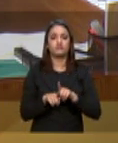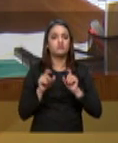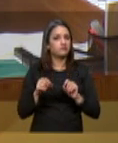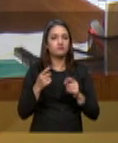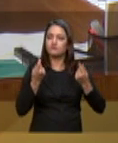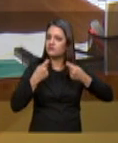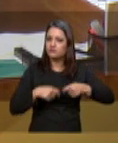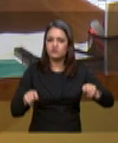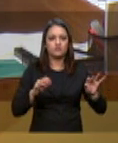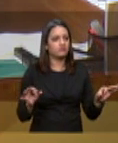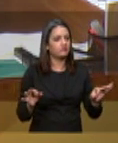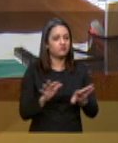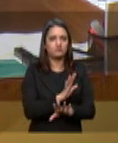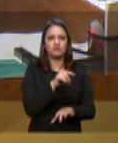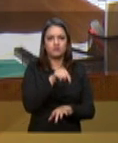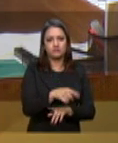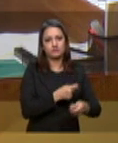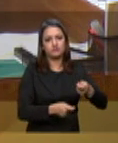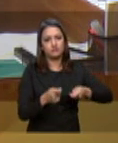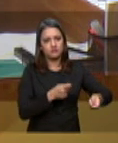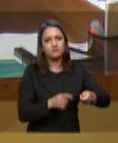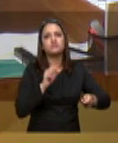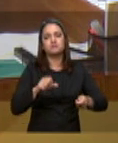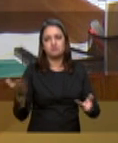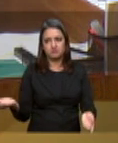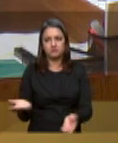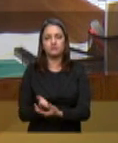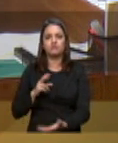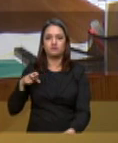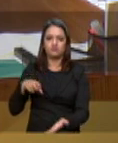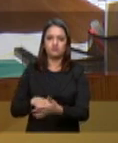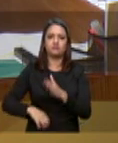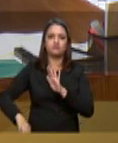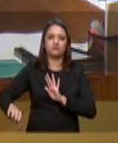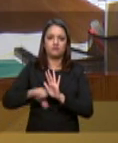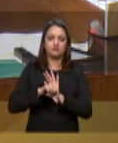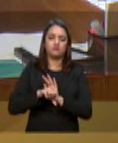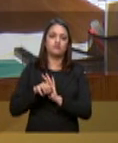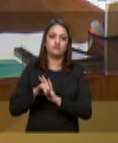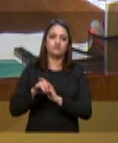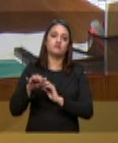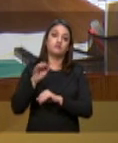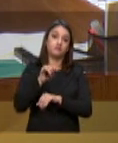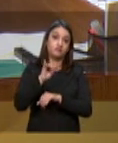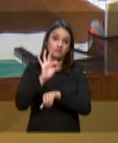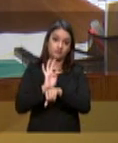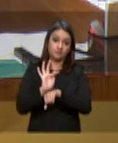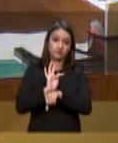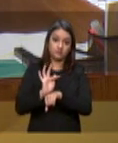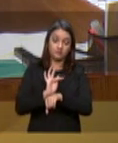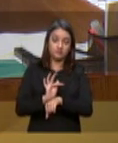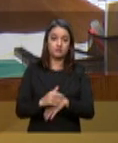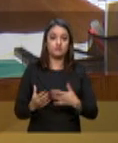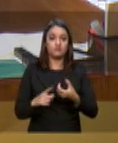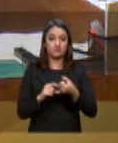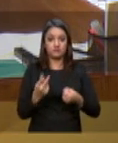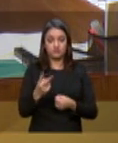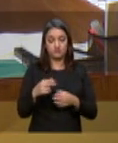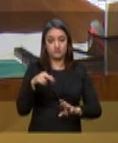constituição definitiva do crédito tributário para a configuração de crimes tidos por formais. O crime em pauta,